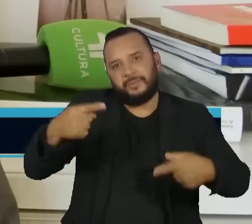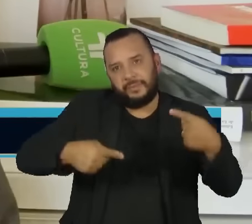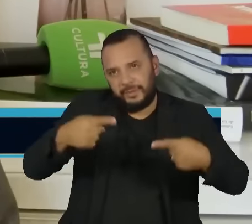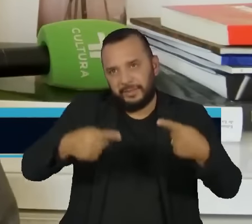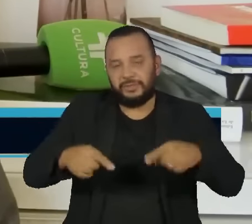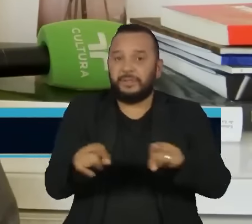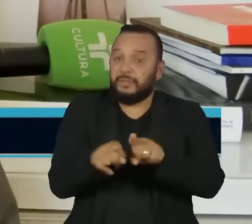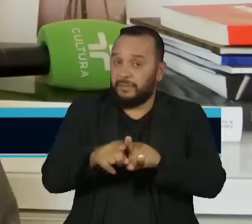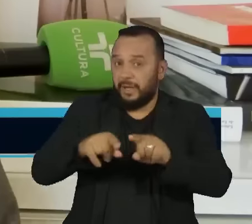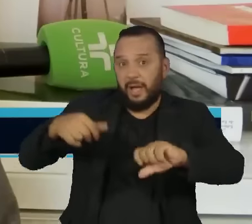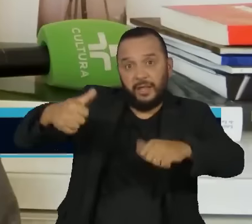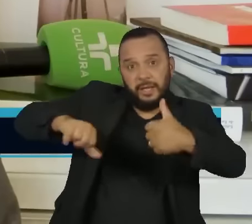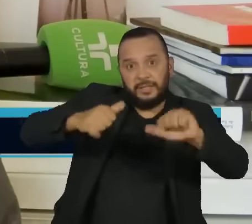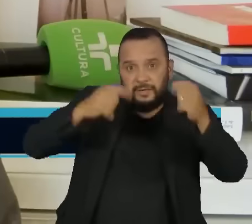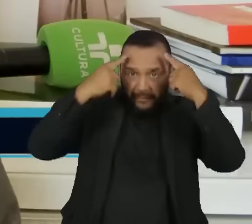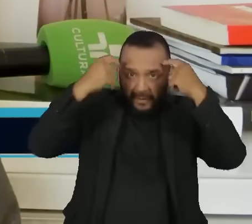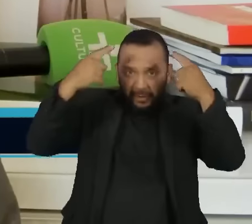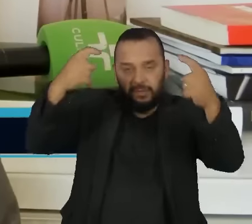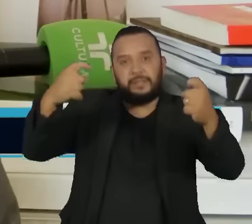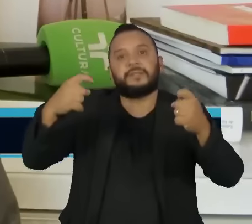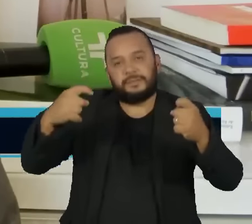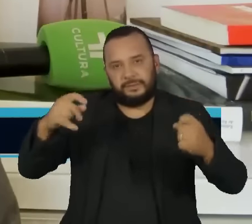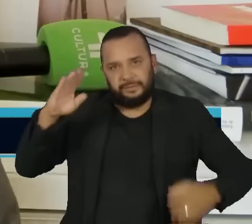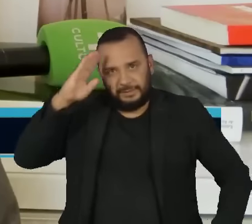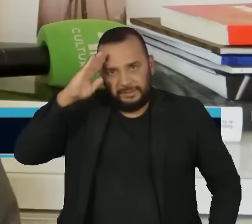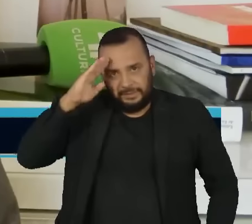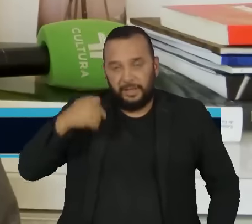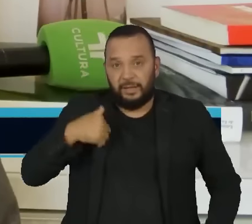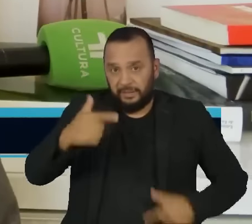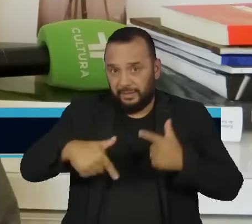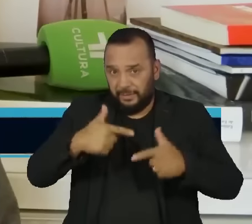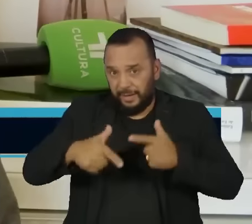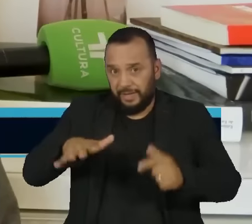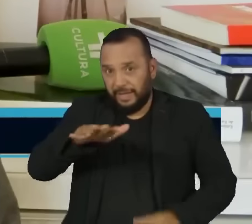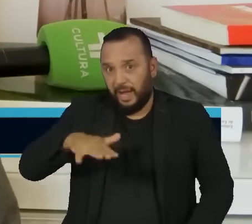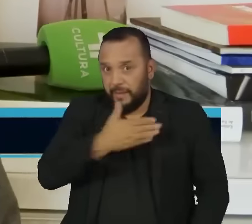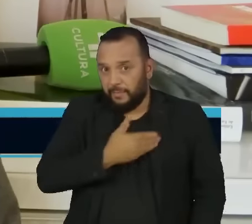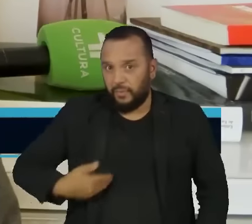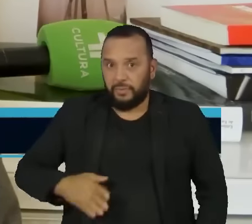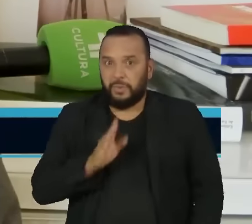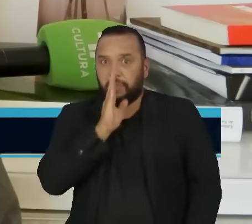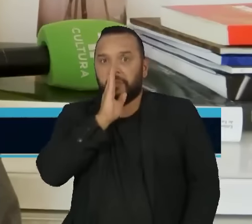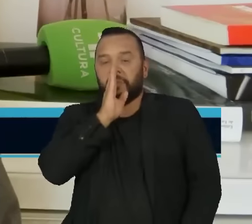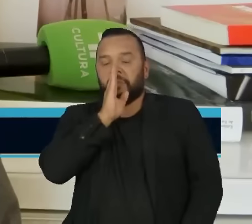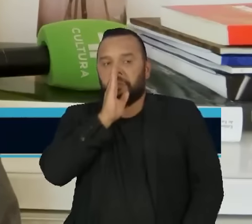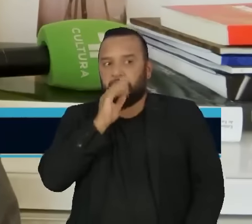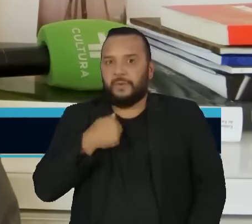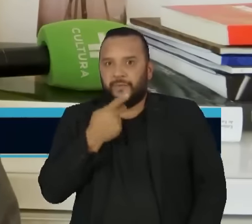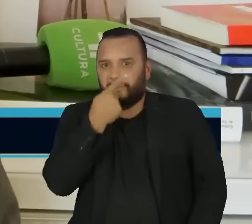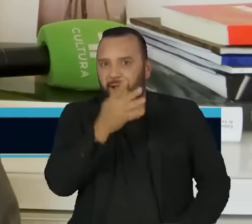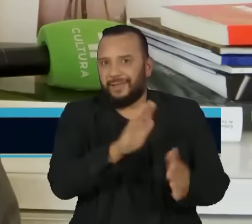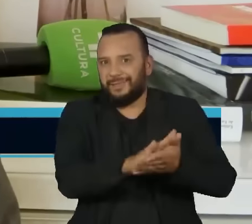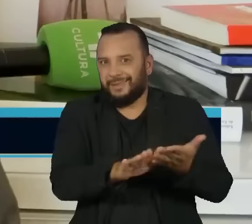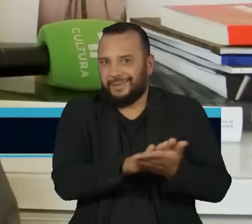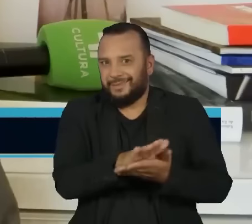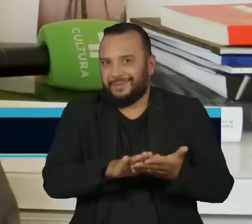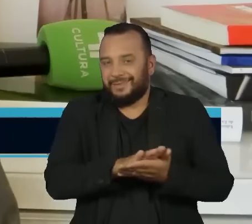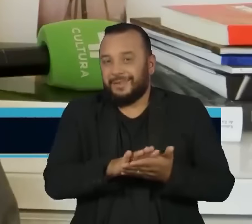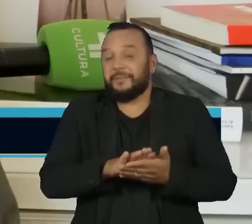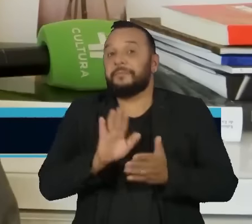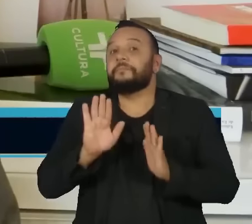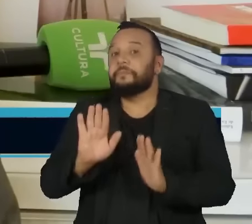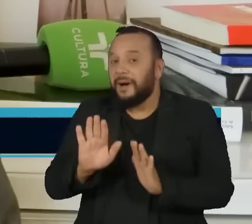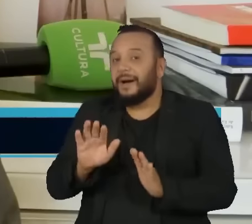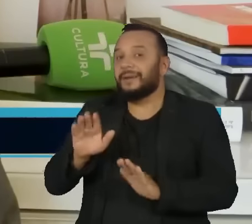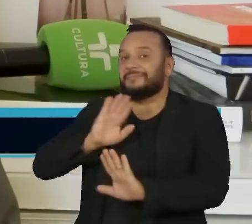de violência militar. Os que têm cargos públicos preferem o anonimato. Entre todos eles, há uma